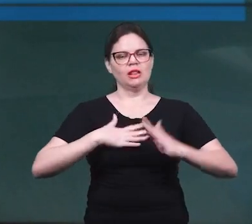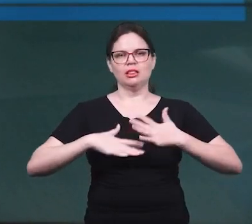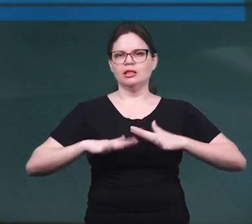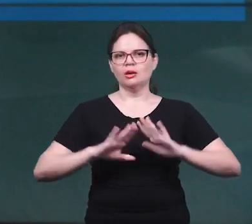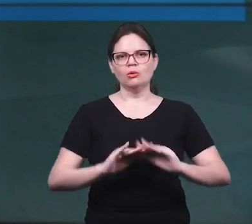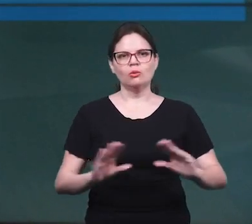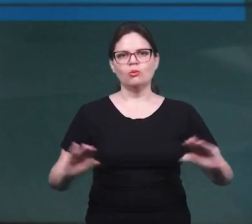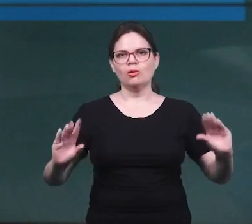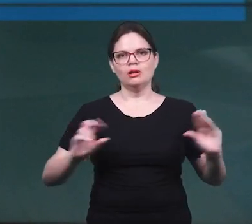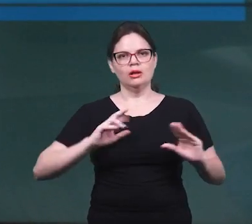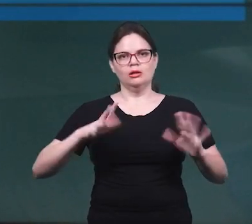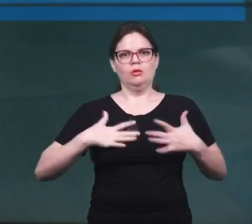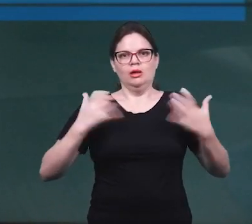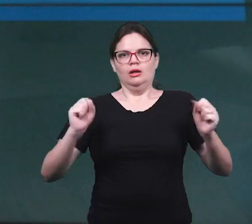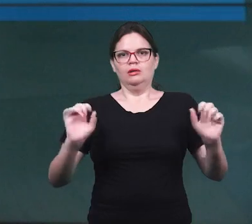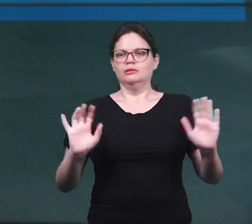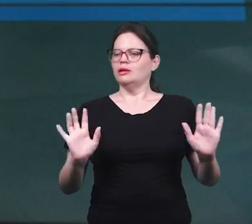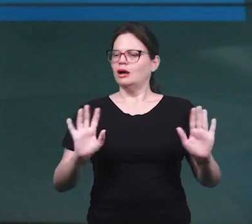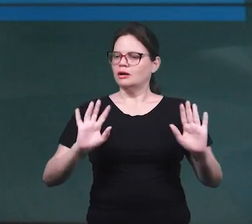nenhum susto